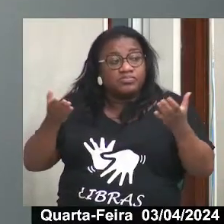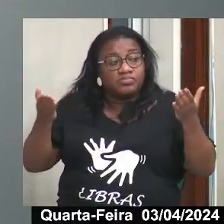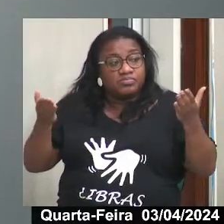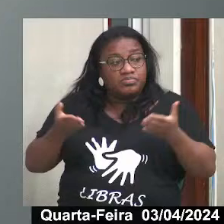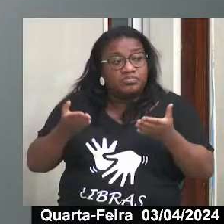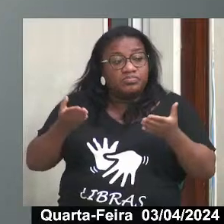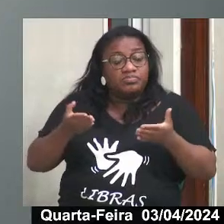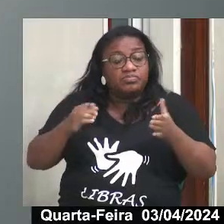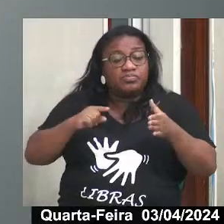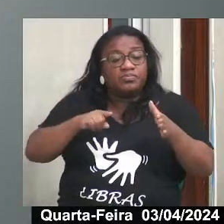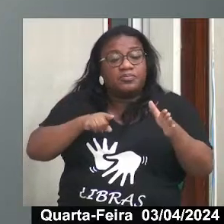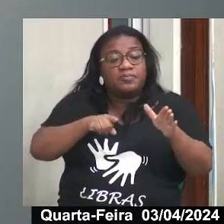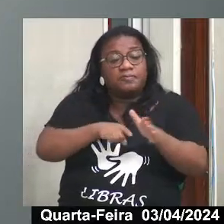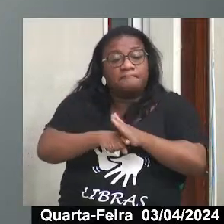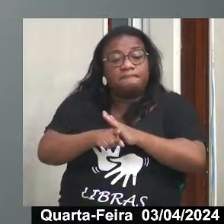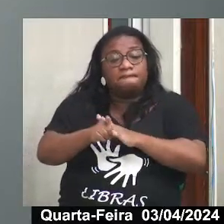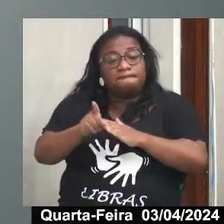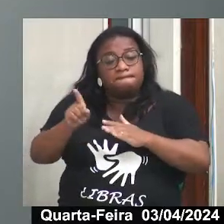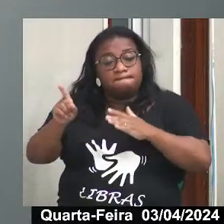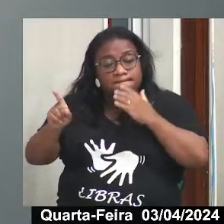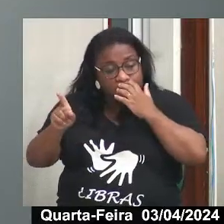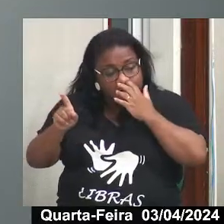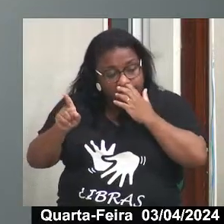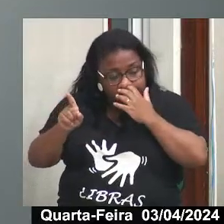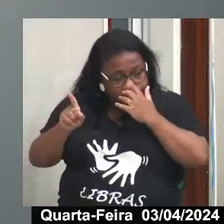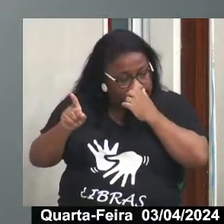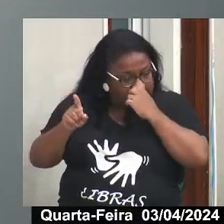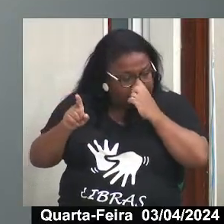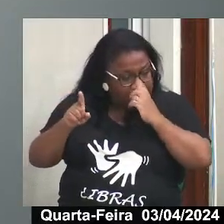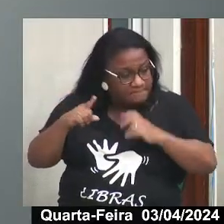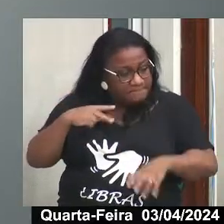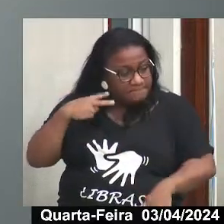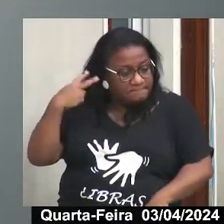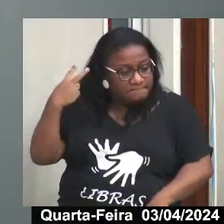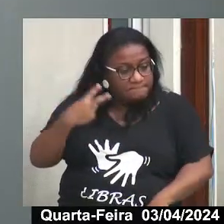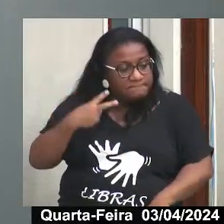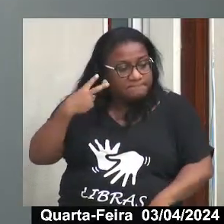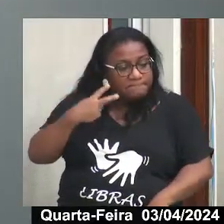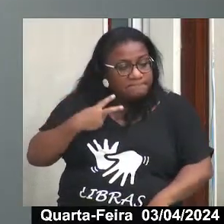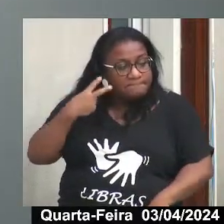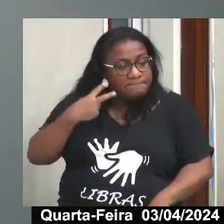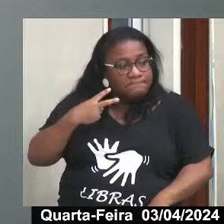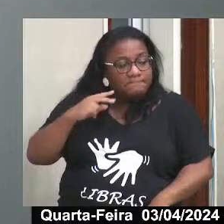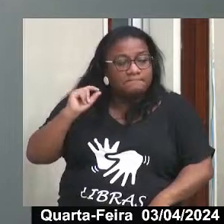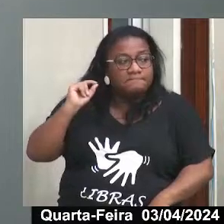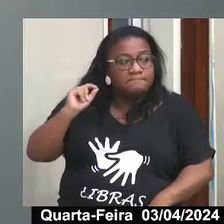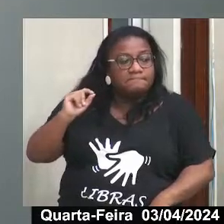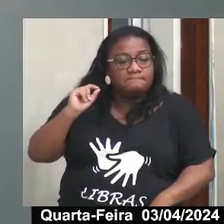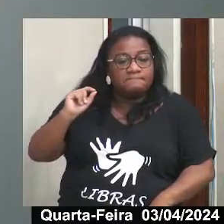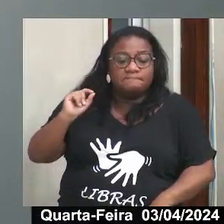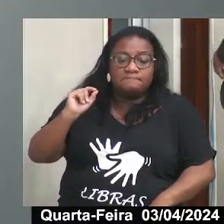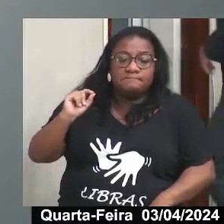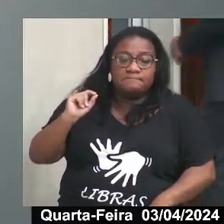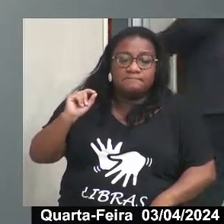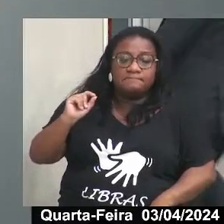agora fazer uma pergunta para os nobres vereadores. A quem interessa